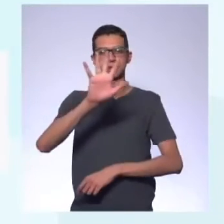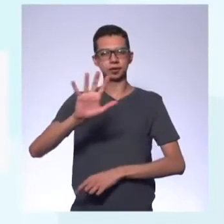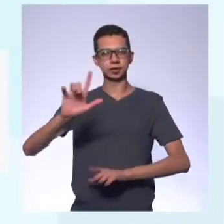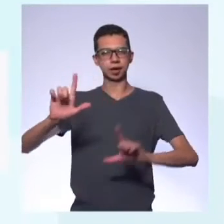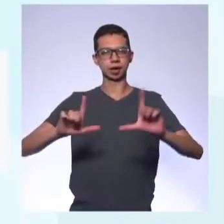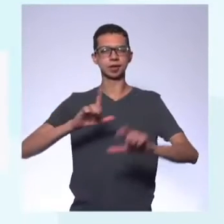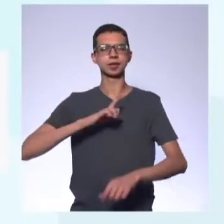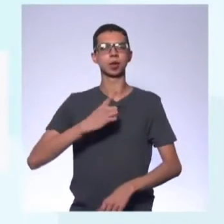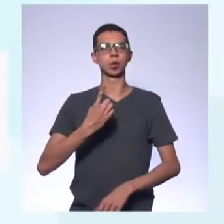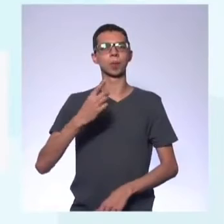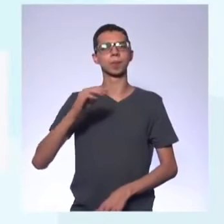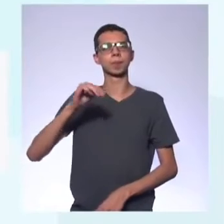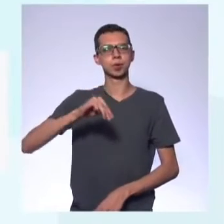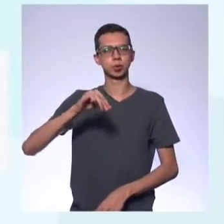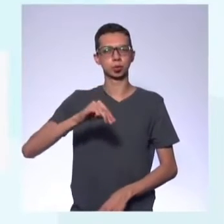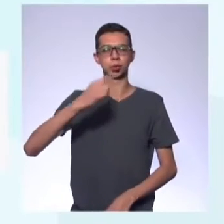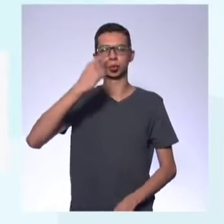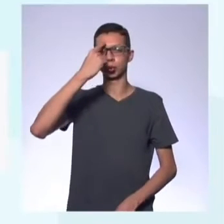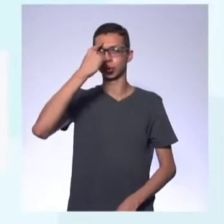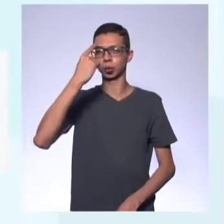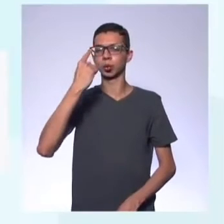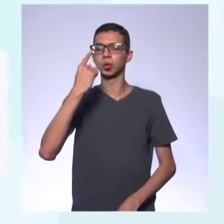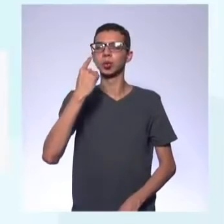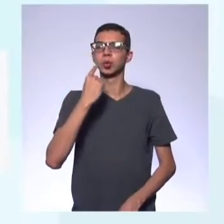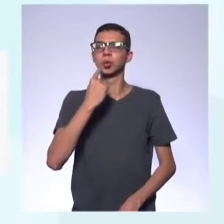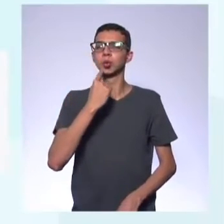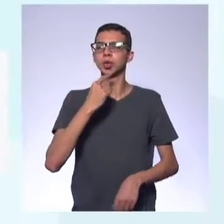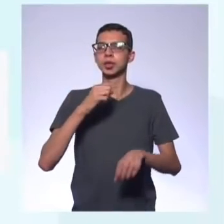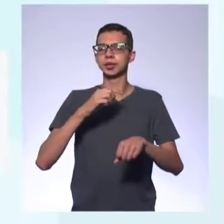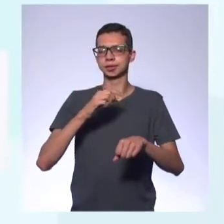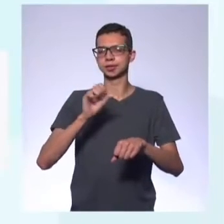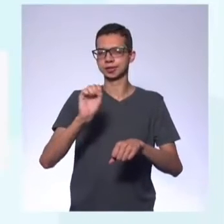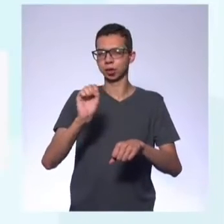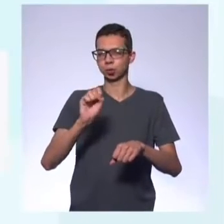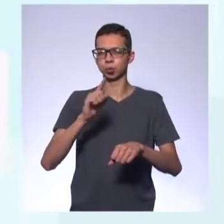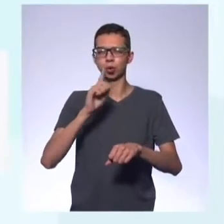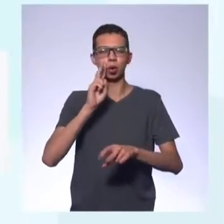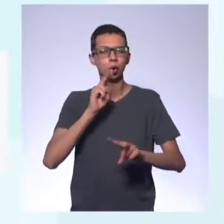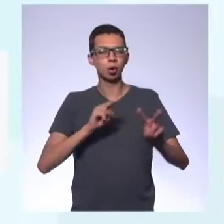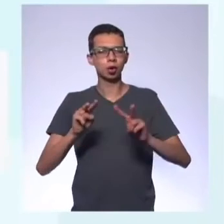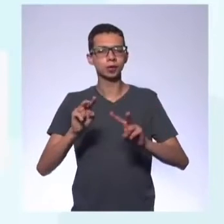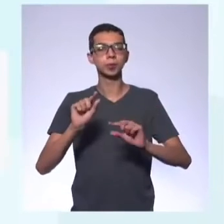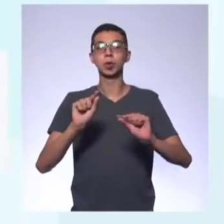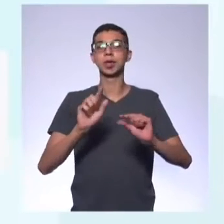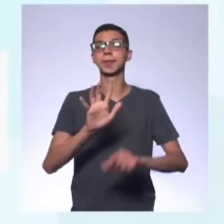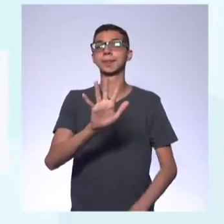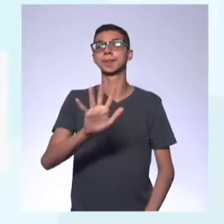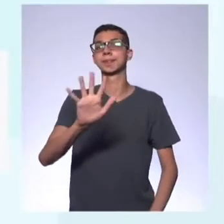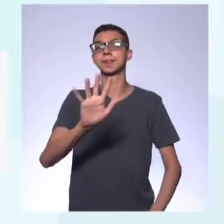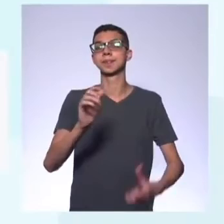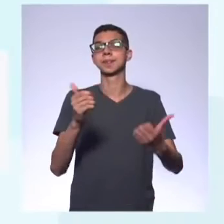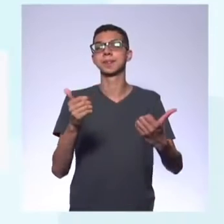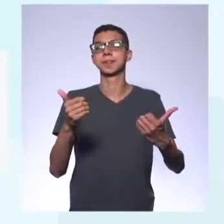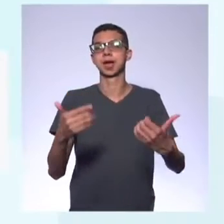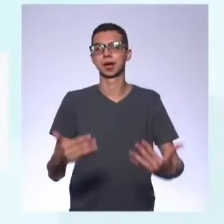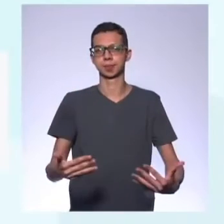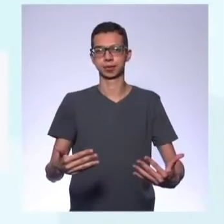minuto e meio para fazer a devolutiva. O que o mapa revela sobre o consumo